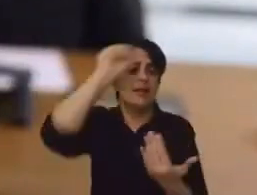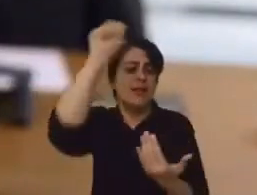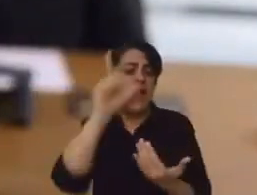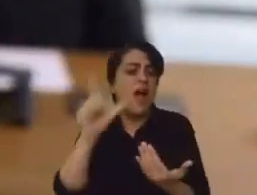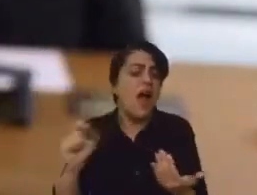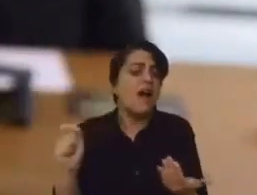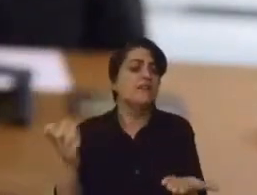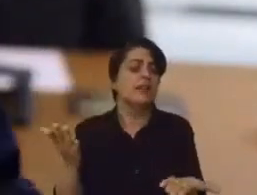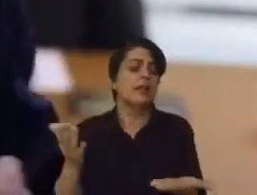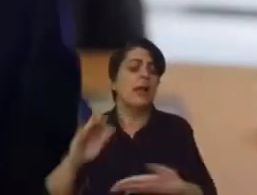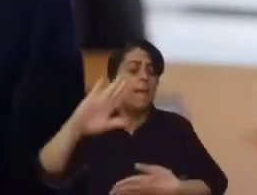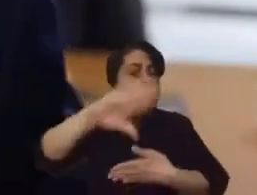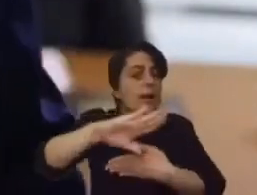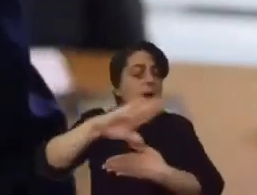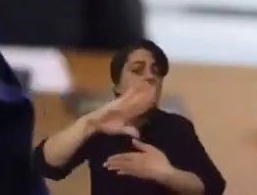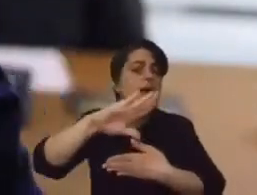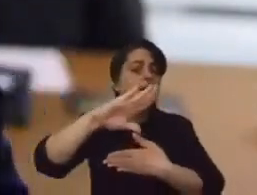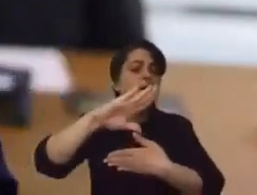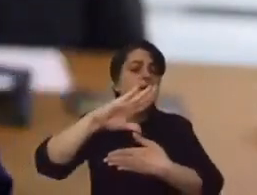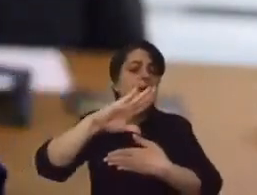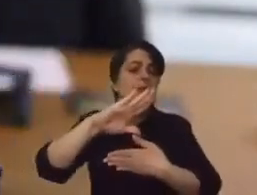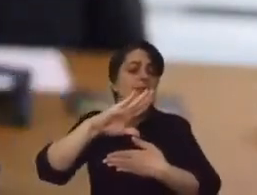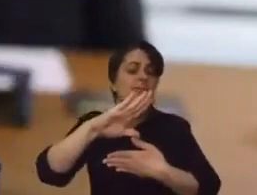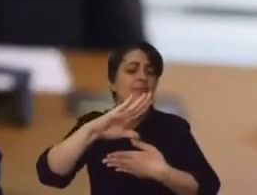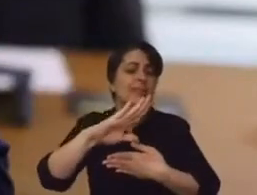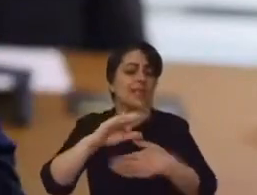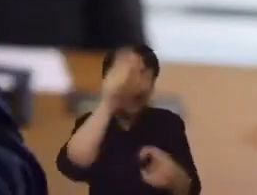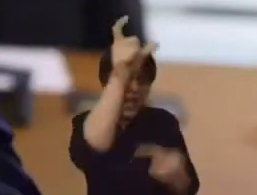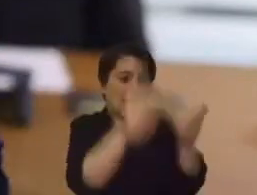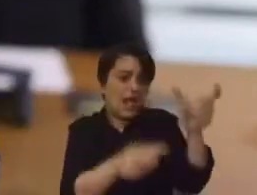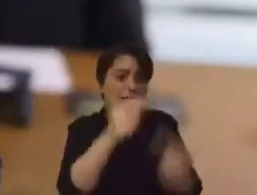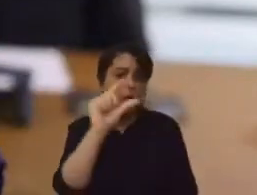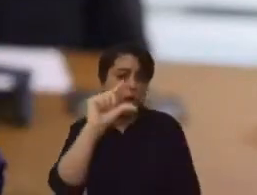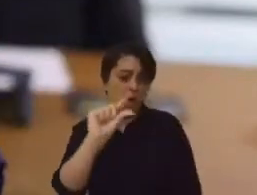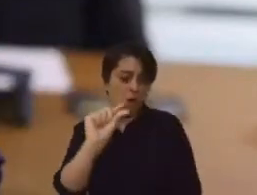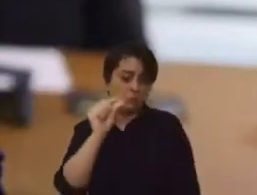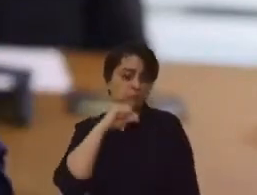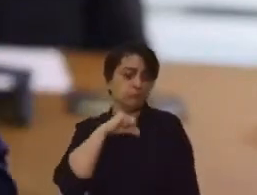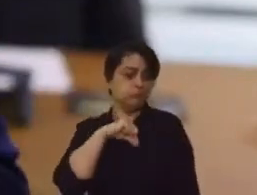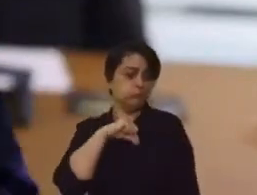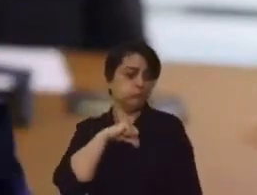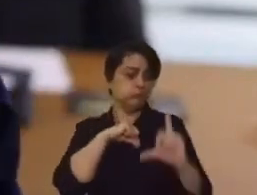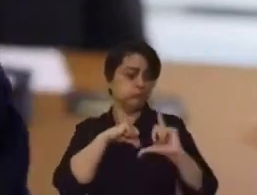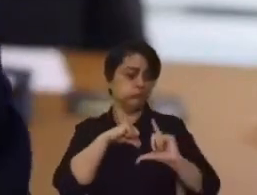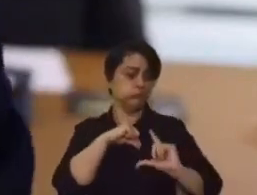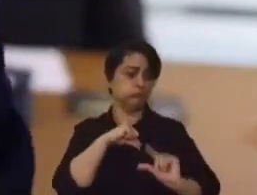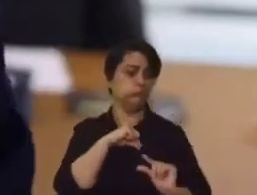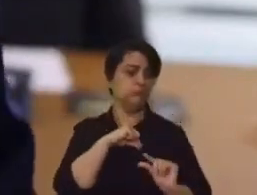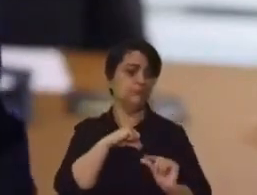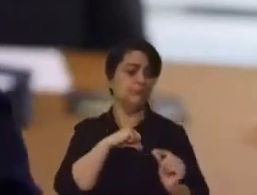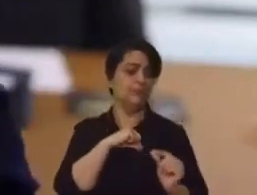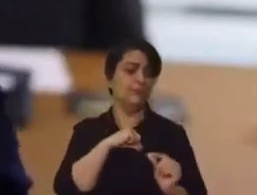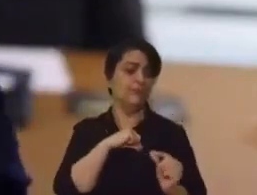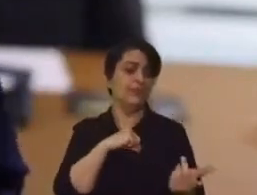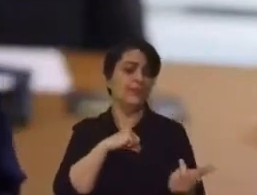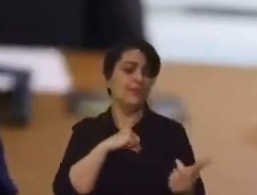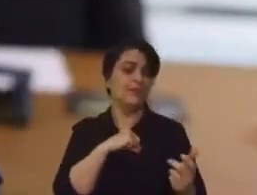Enquanto as pessoas têm seu salário reduzido, o cidadão dono da Amazon, sabe, ele compra um iate